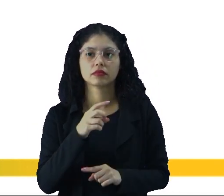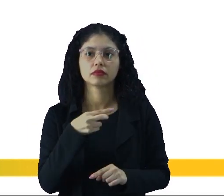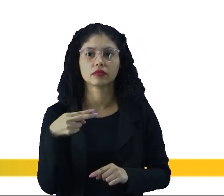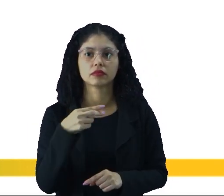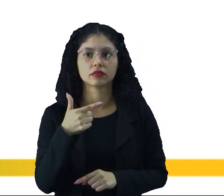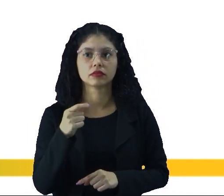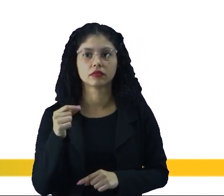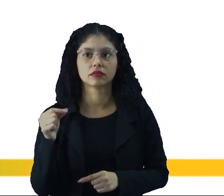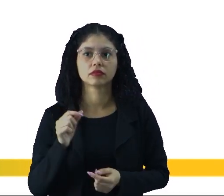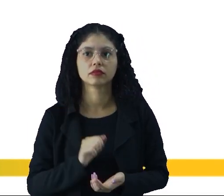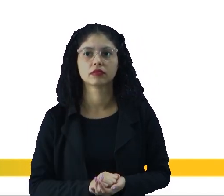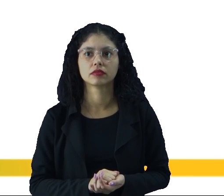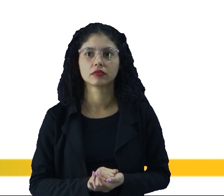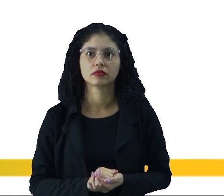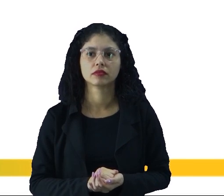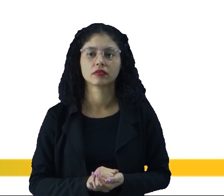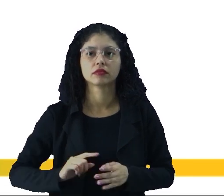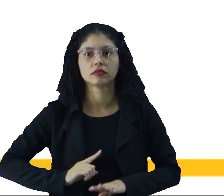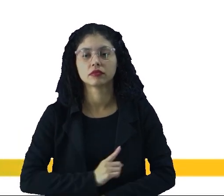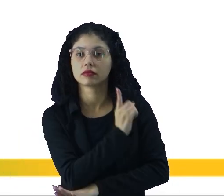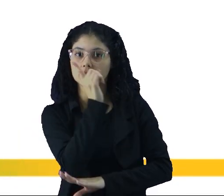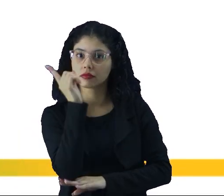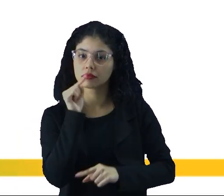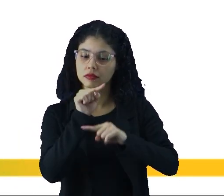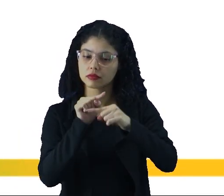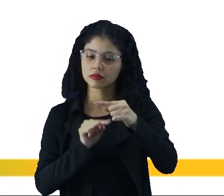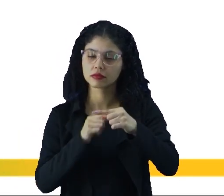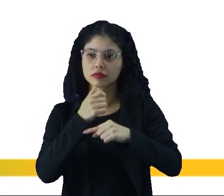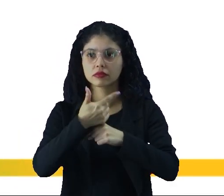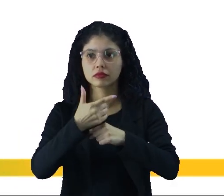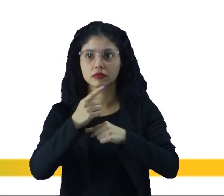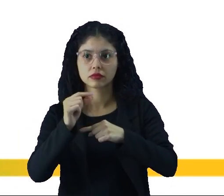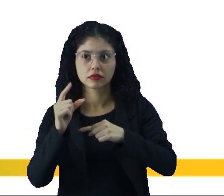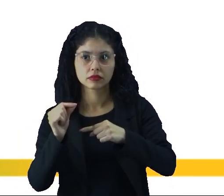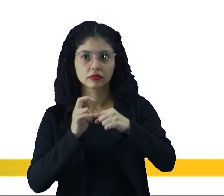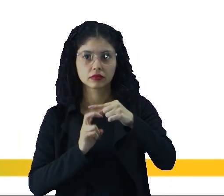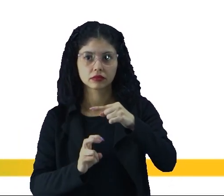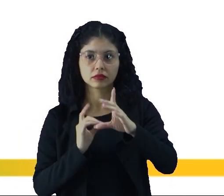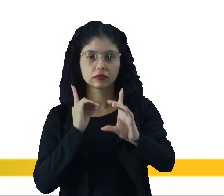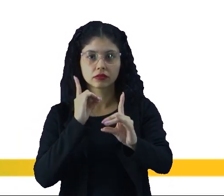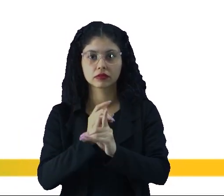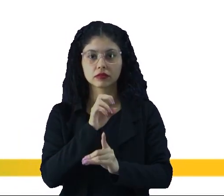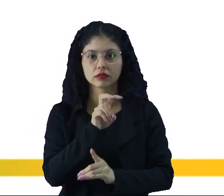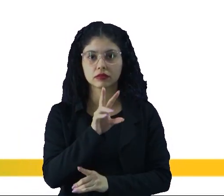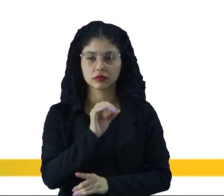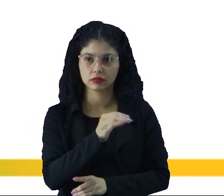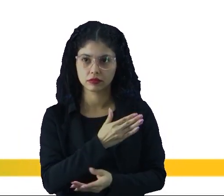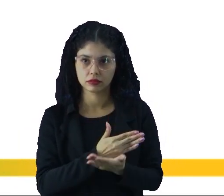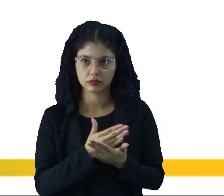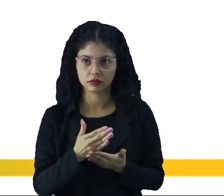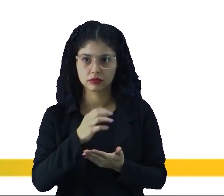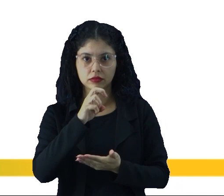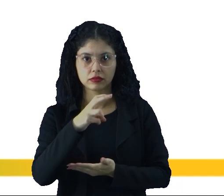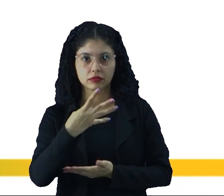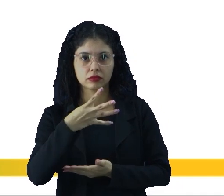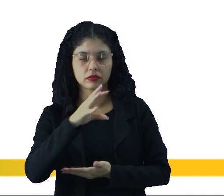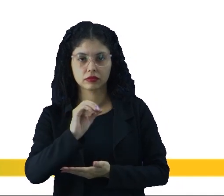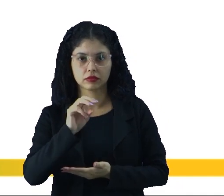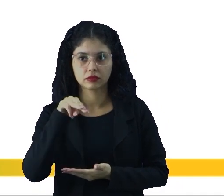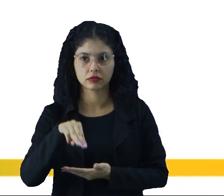5 igual a 200. Vamos passar o 5 dividindo e nós encontramos a velocidade